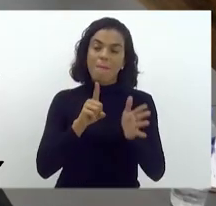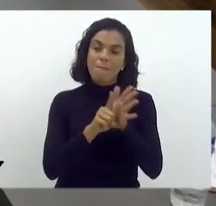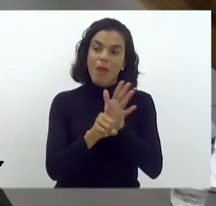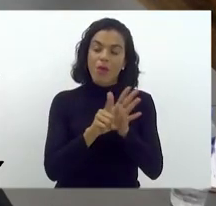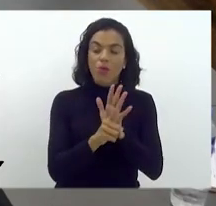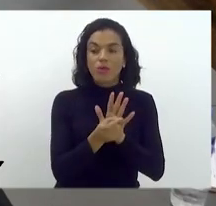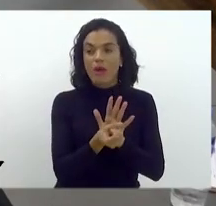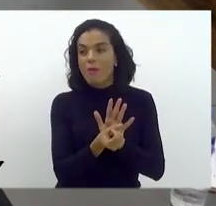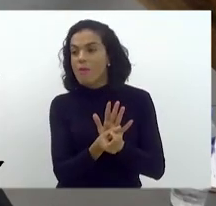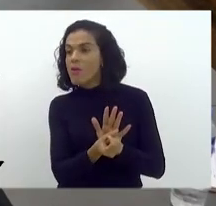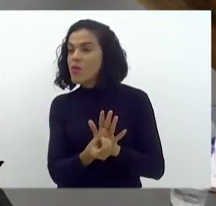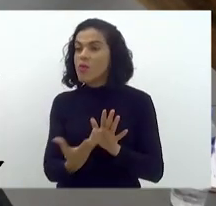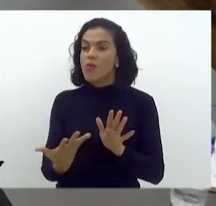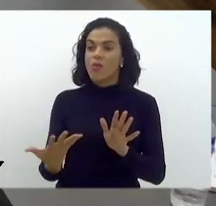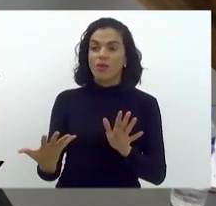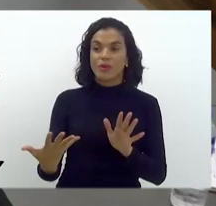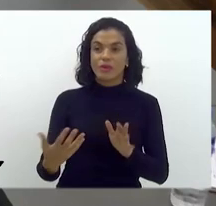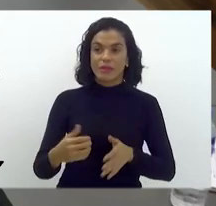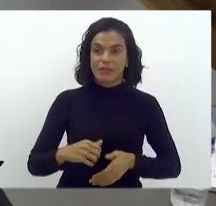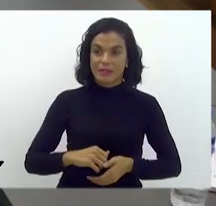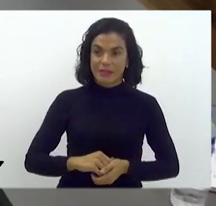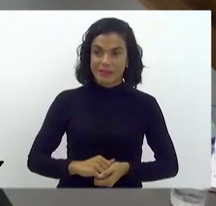a serem feitas